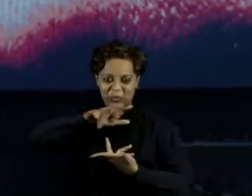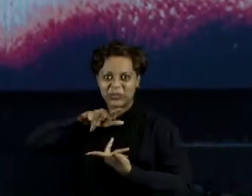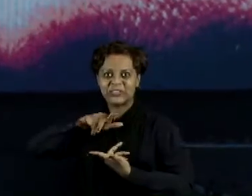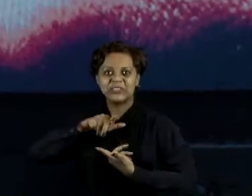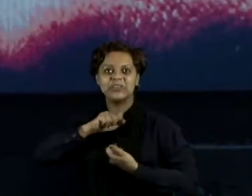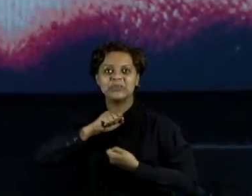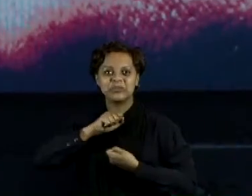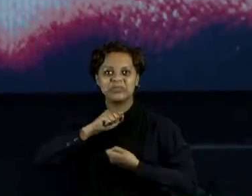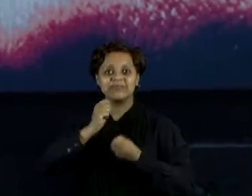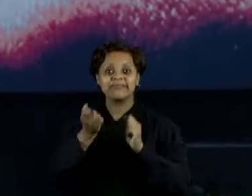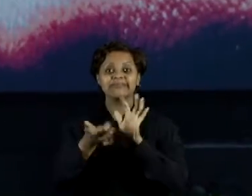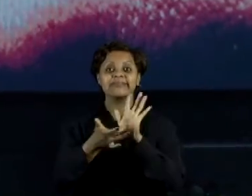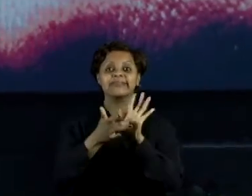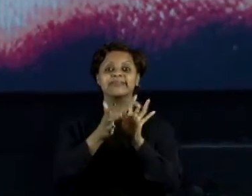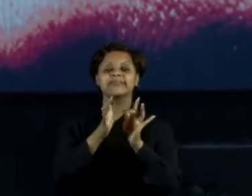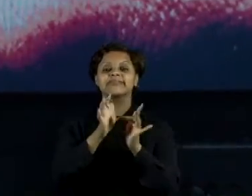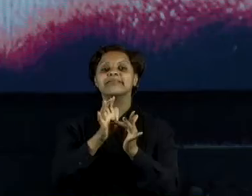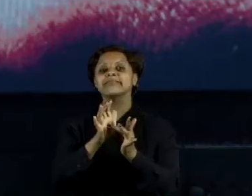Jesus